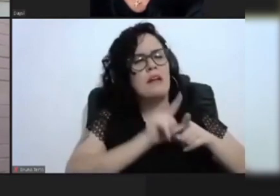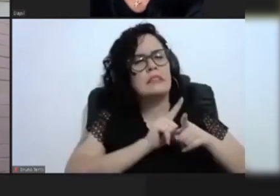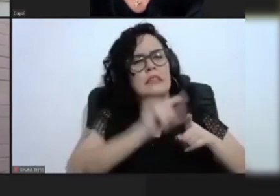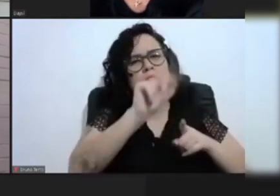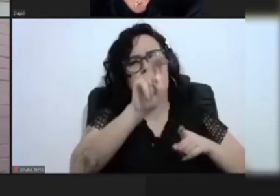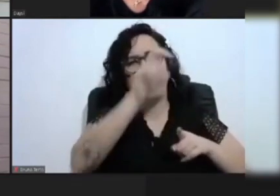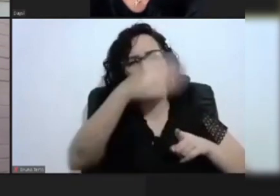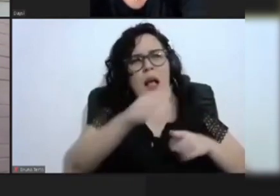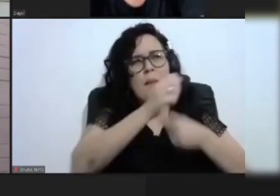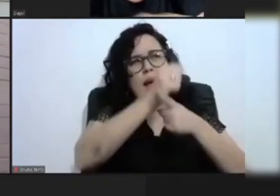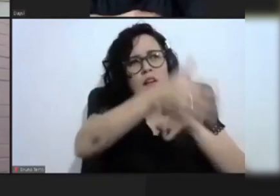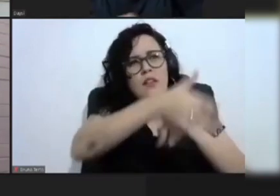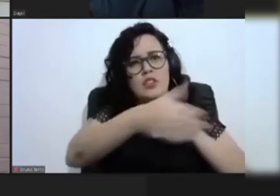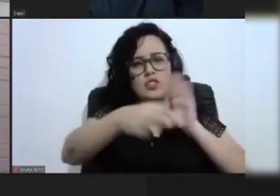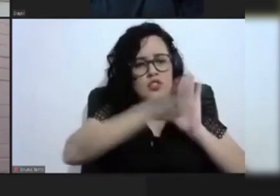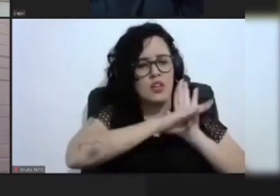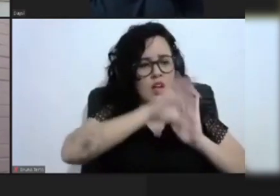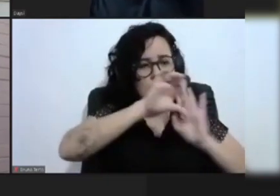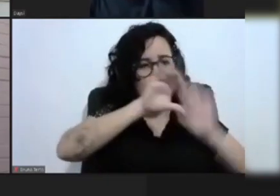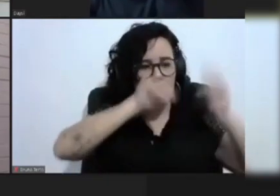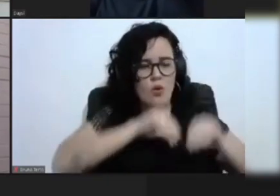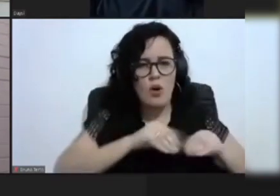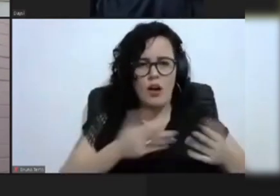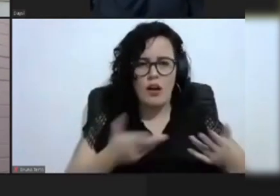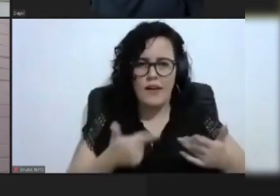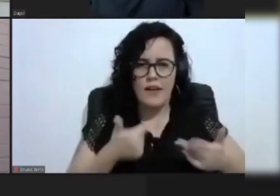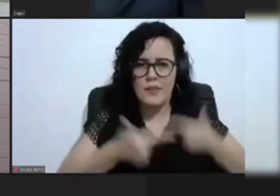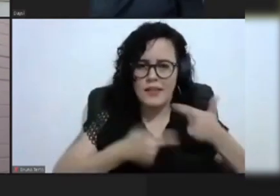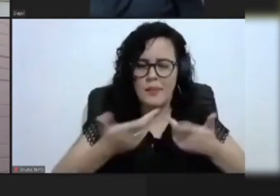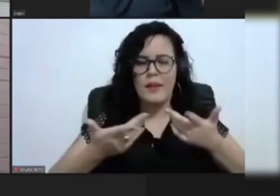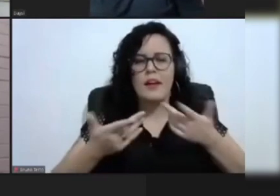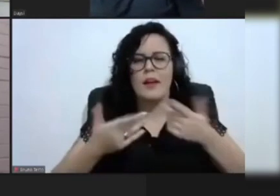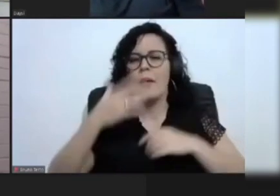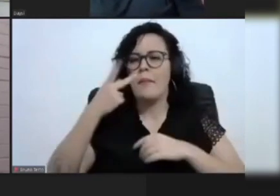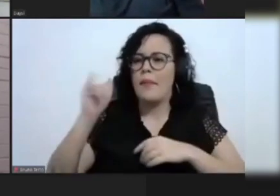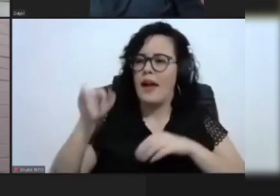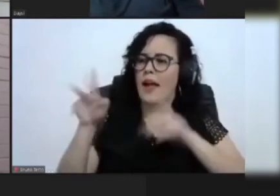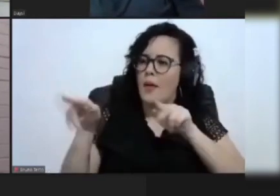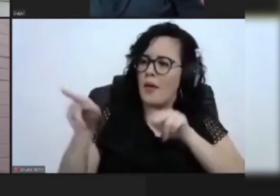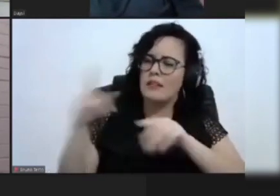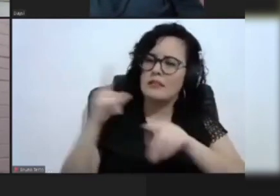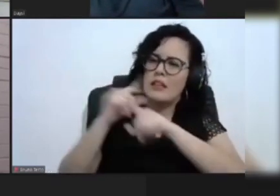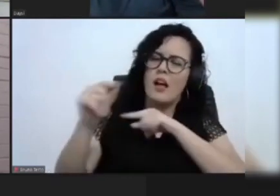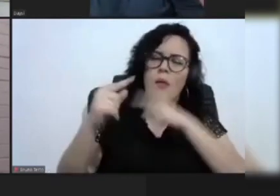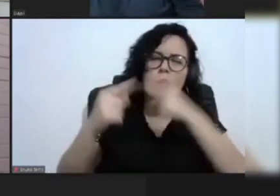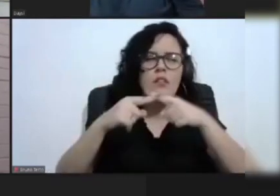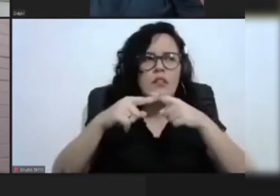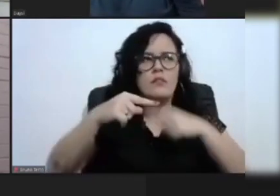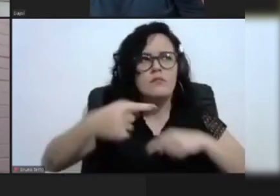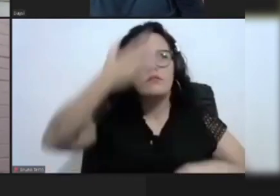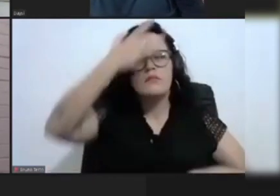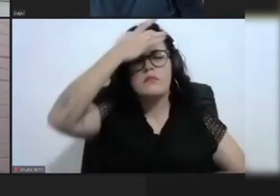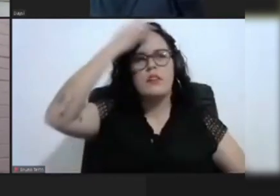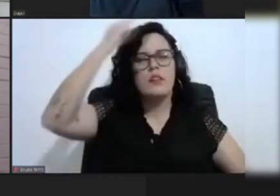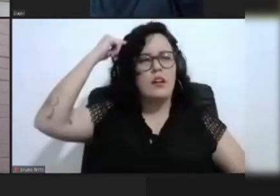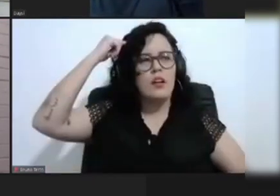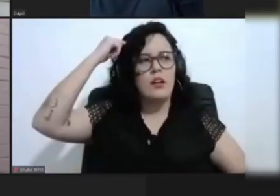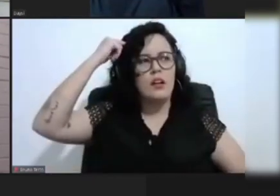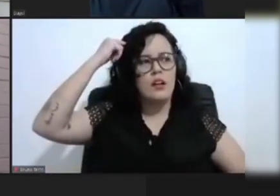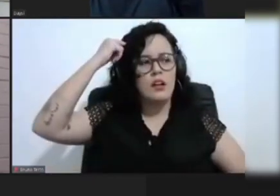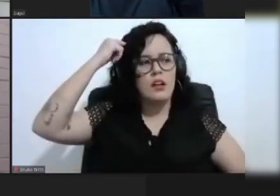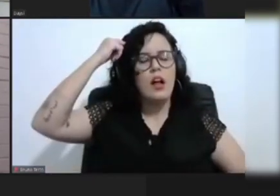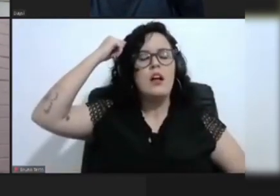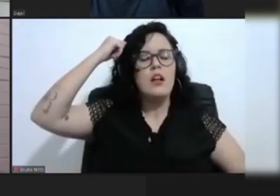manhã e só chega 9h da noite para trabalhar, e o pai idem. Então, essa capacidade de reflexão mesmo,